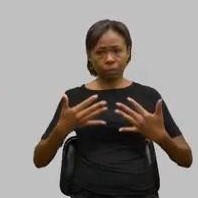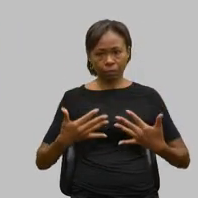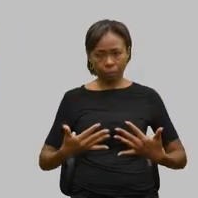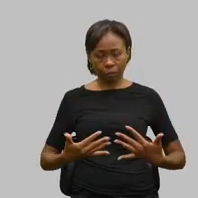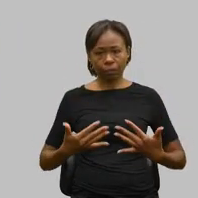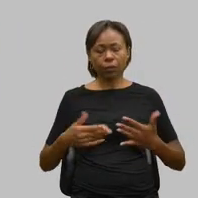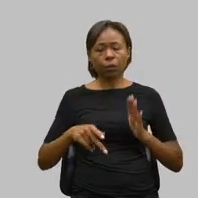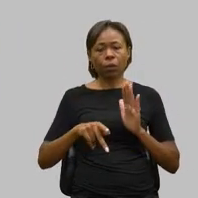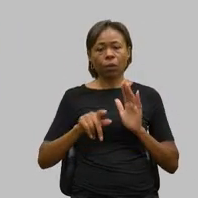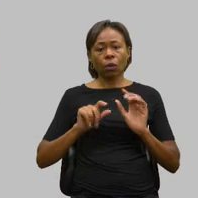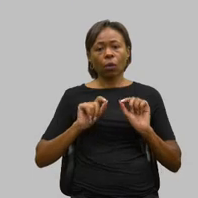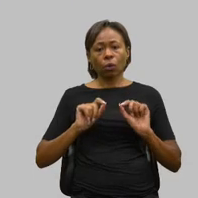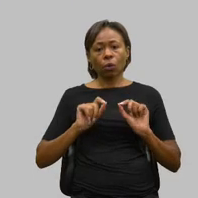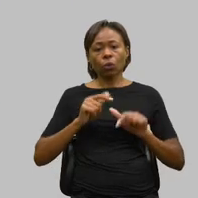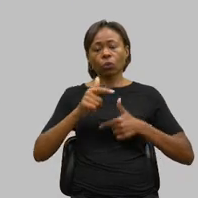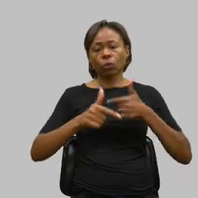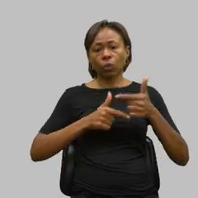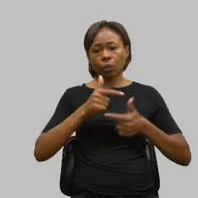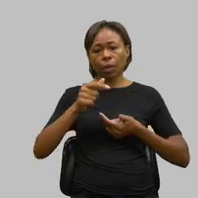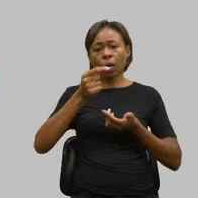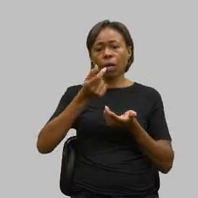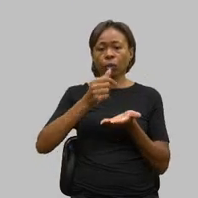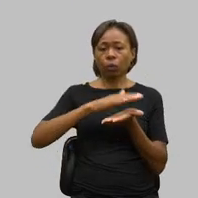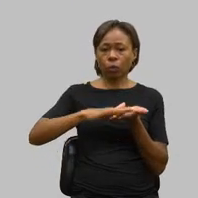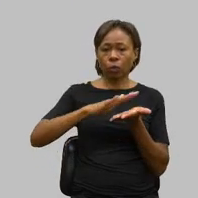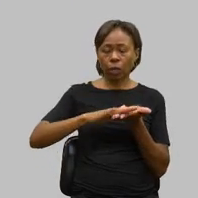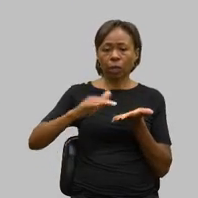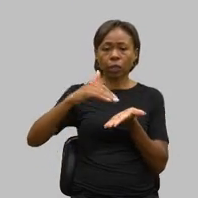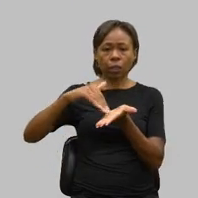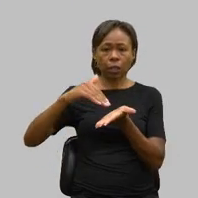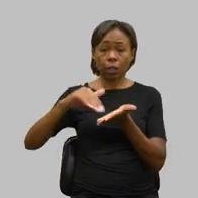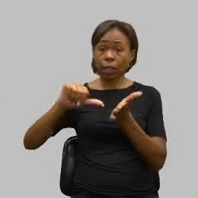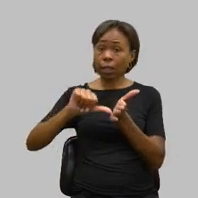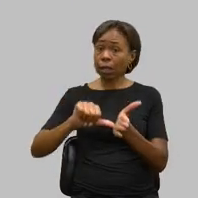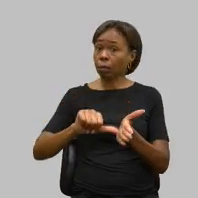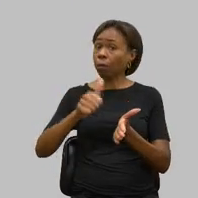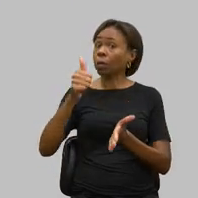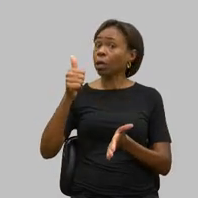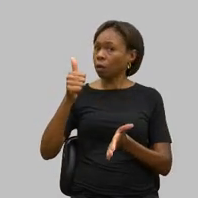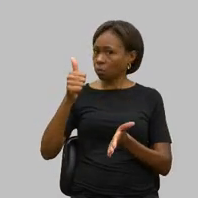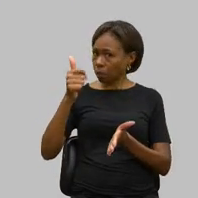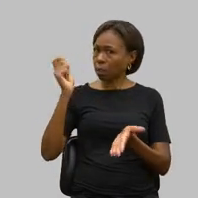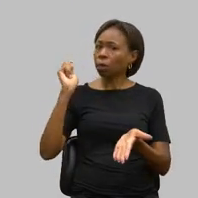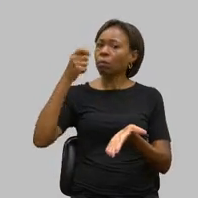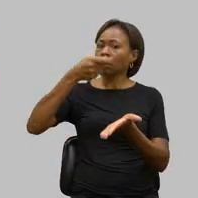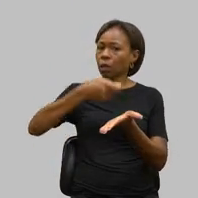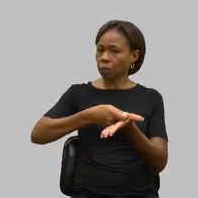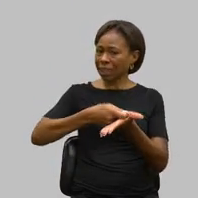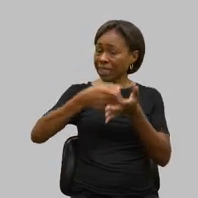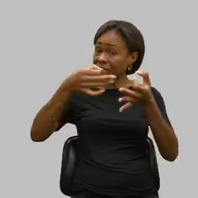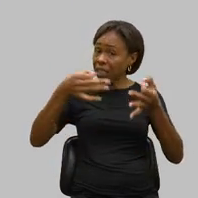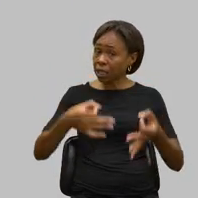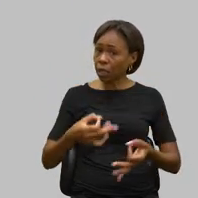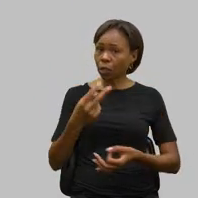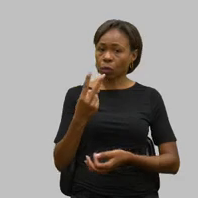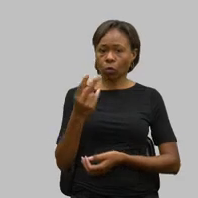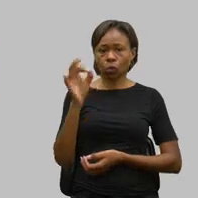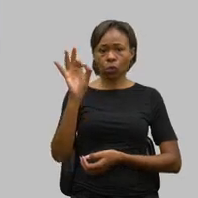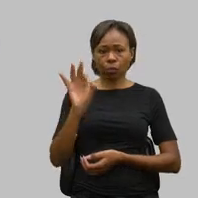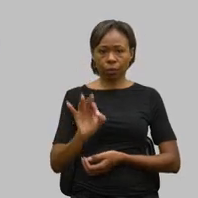secretaria que, pela primeira vez, está honrando e pagando os 12% da lei.